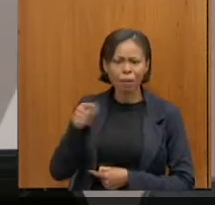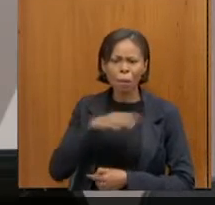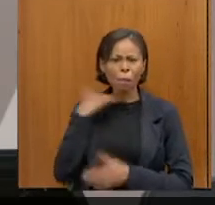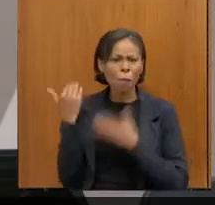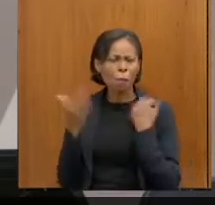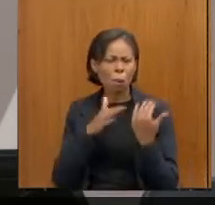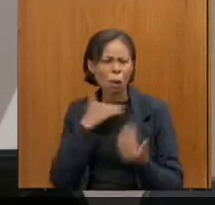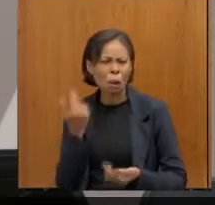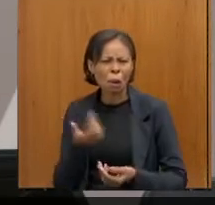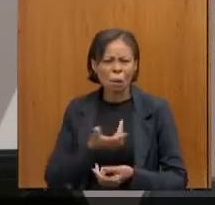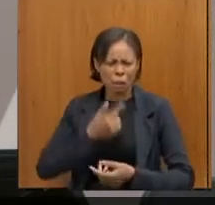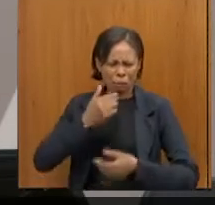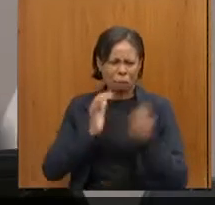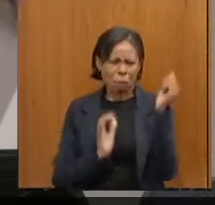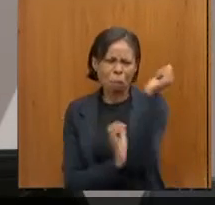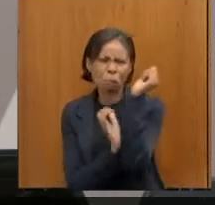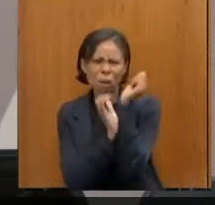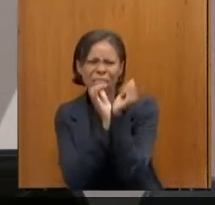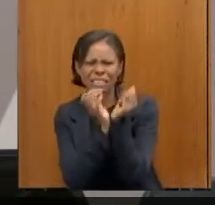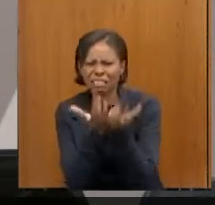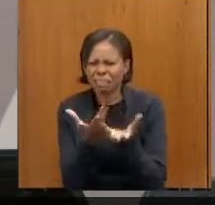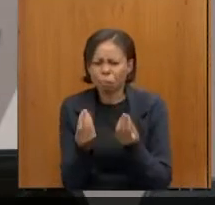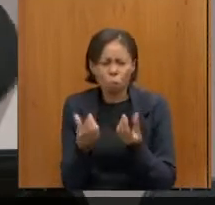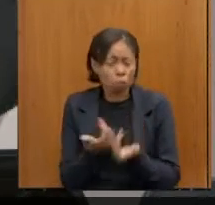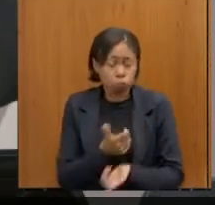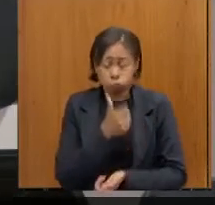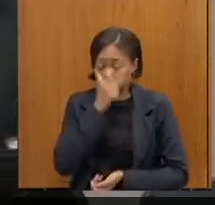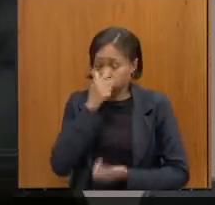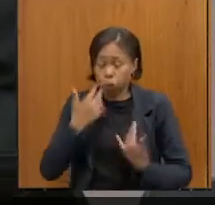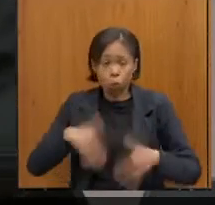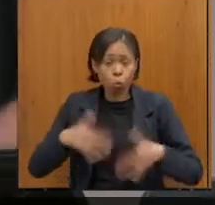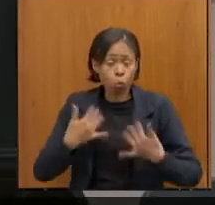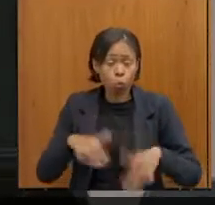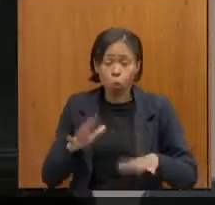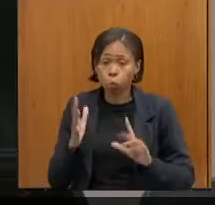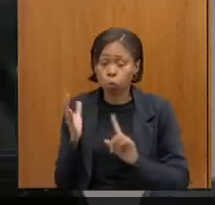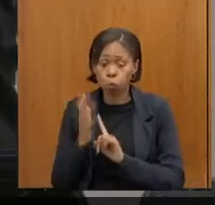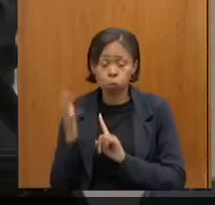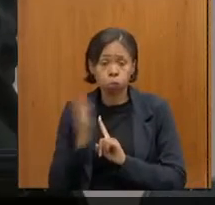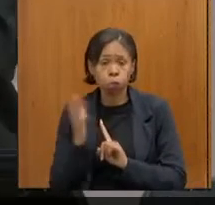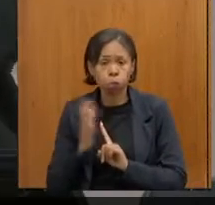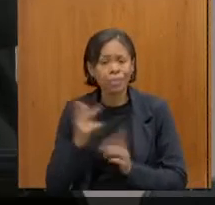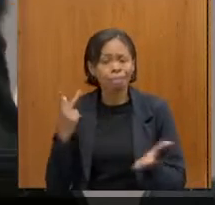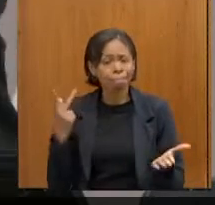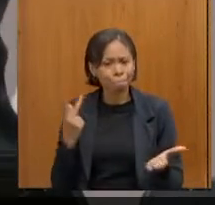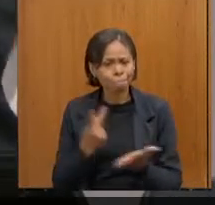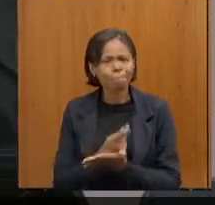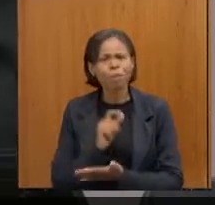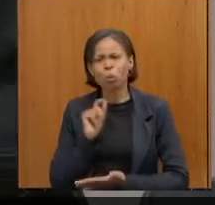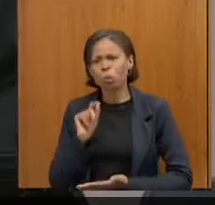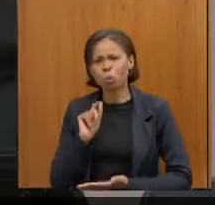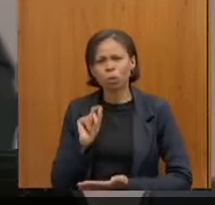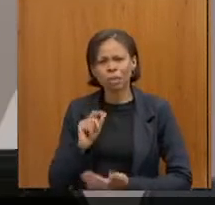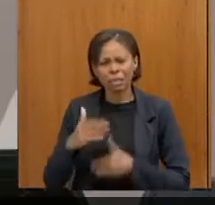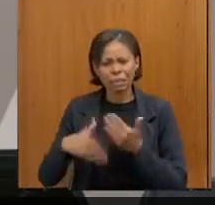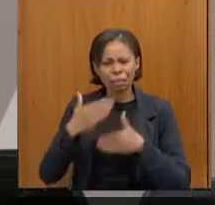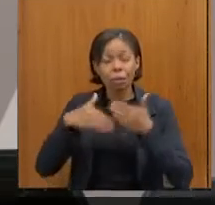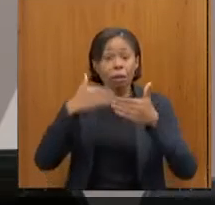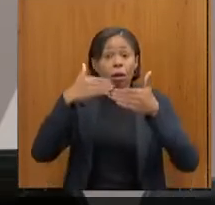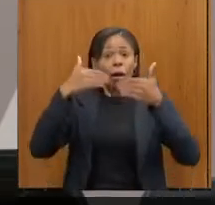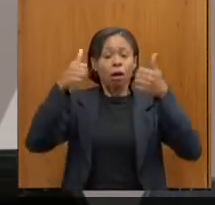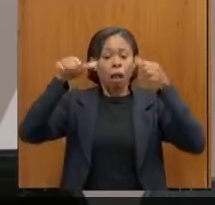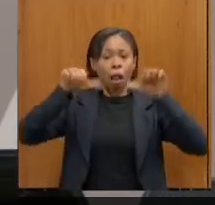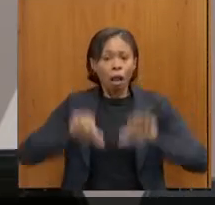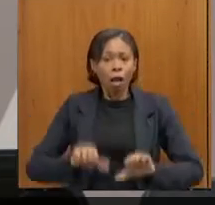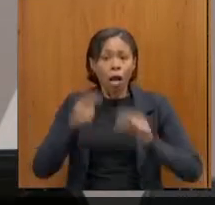focados uma burocracia que fosse ficada que conseguiu folheto no crescimento